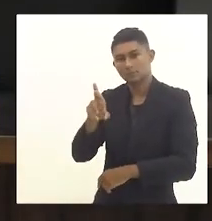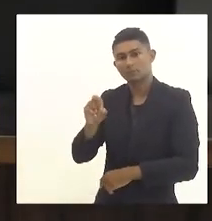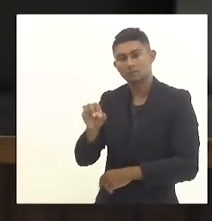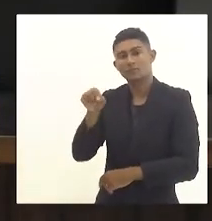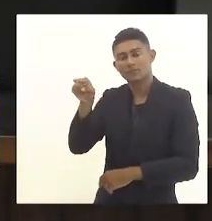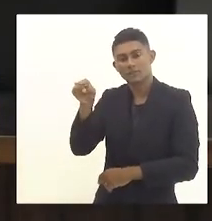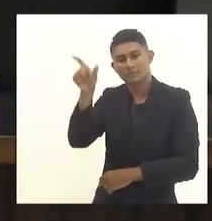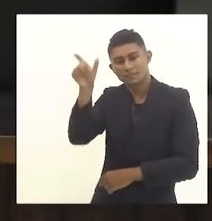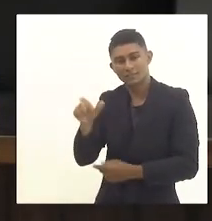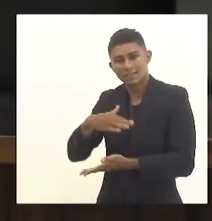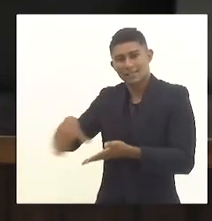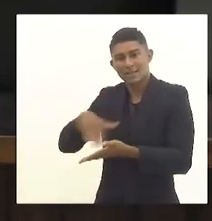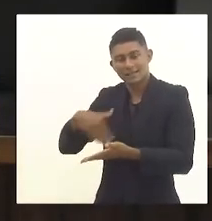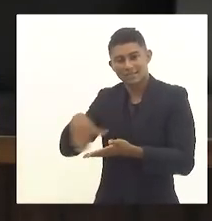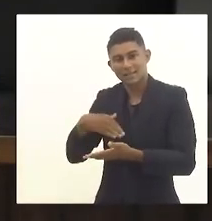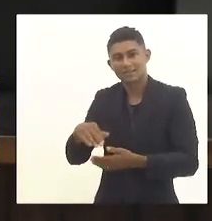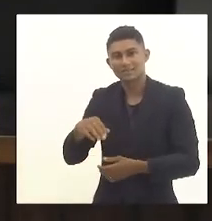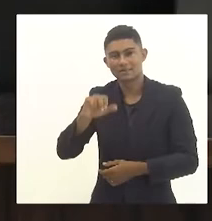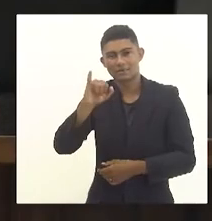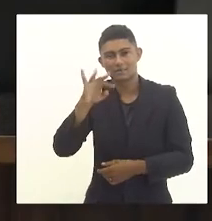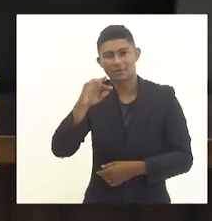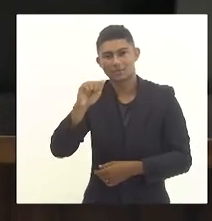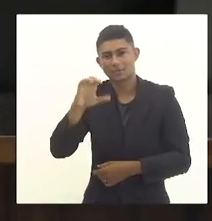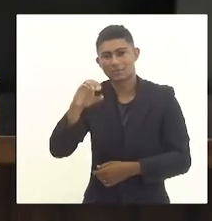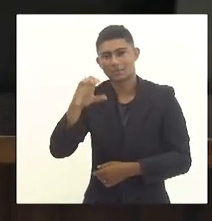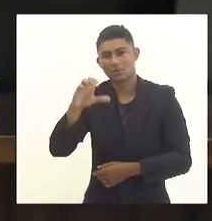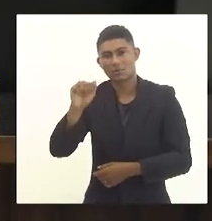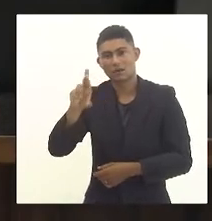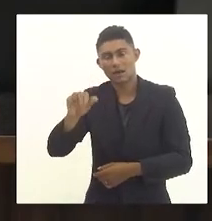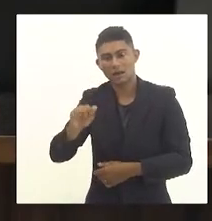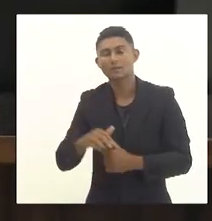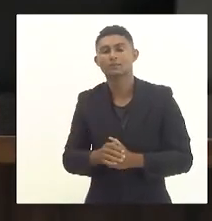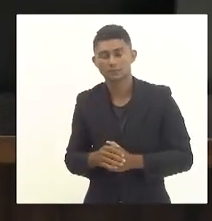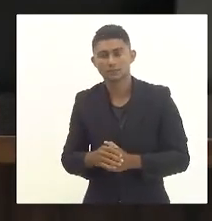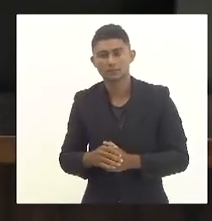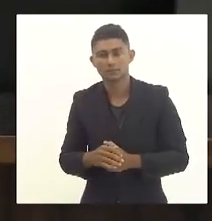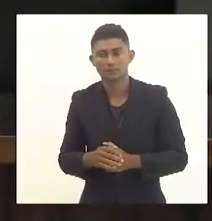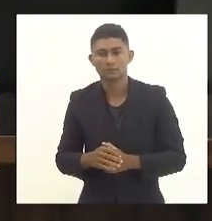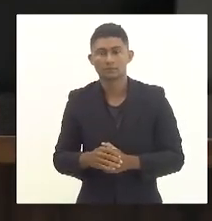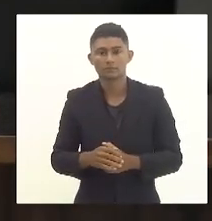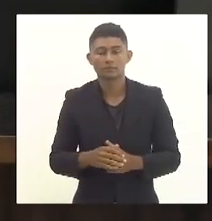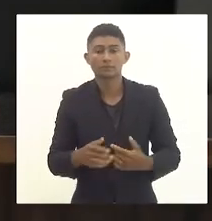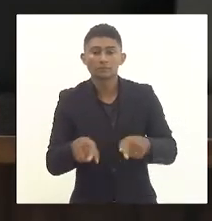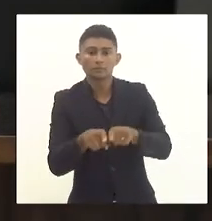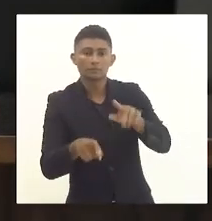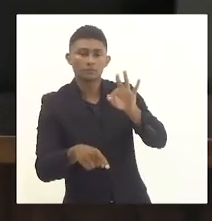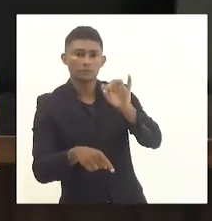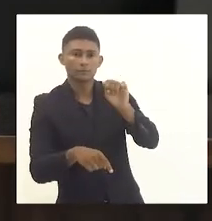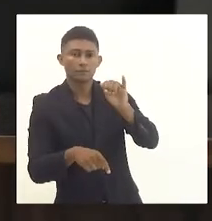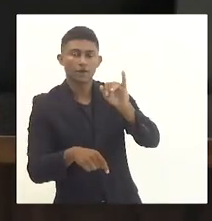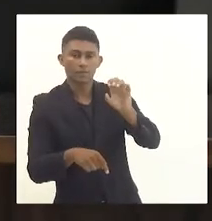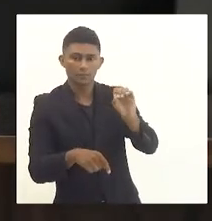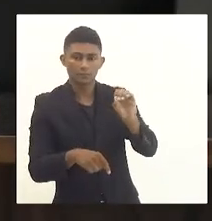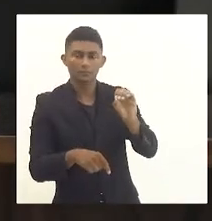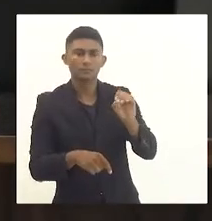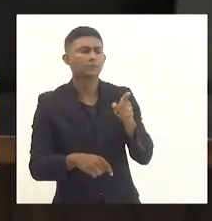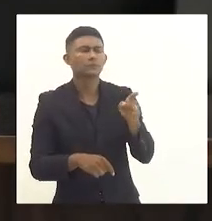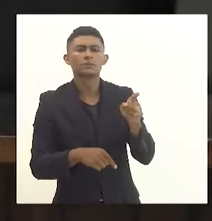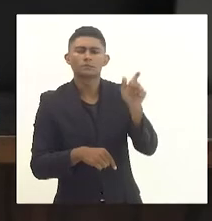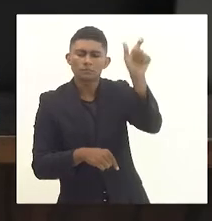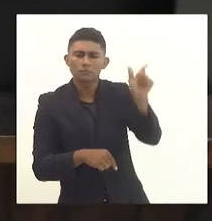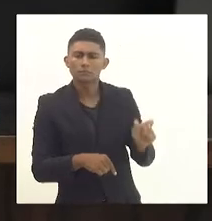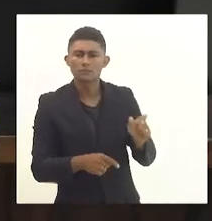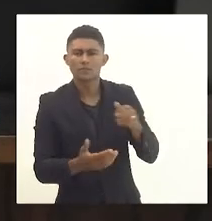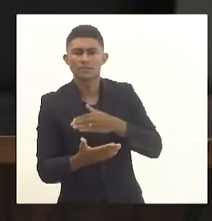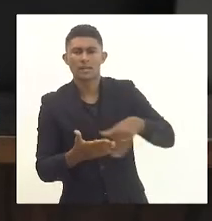Itaocara. Carlos Renato, secretário de Desenvolvimento Econômico da Prefeitura Municipal de Cachoeiro do Macacu. Fábio Luciano Amaral, secretário de